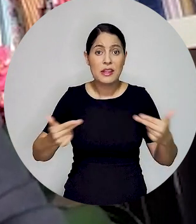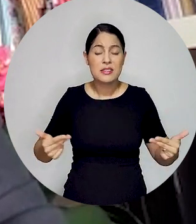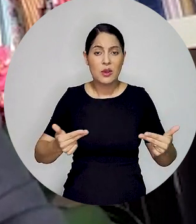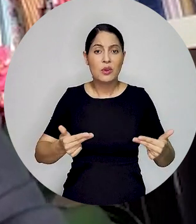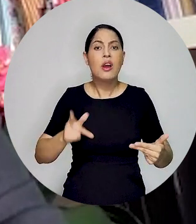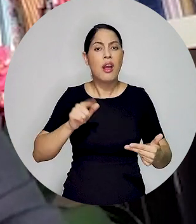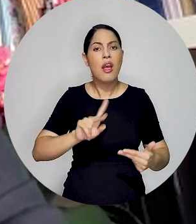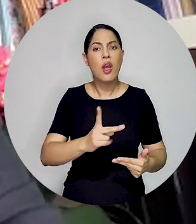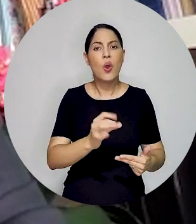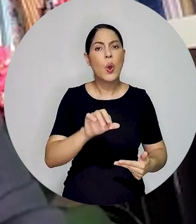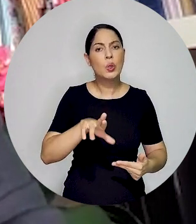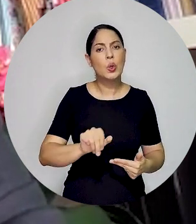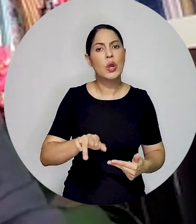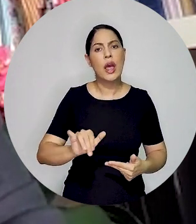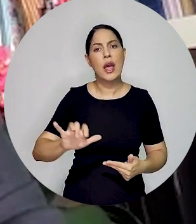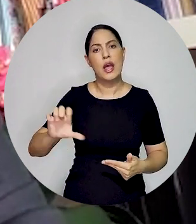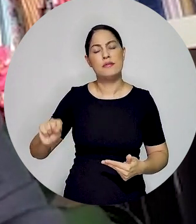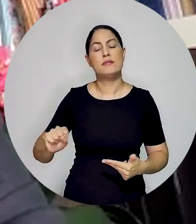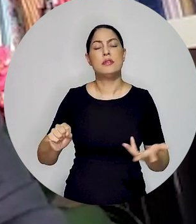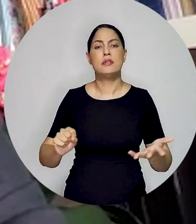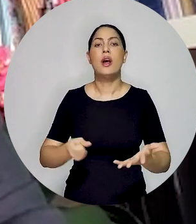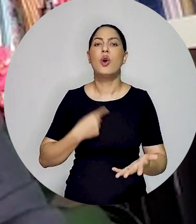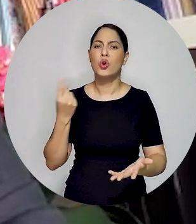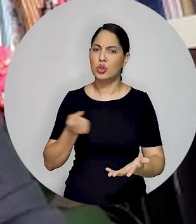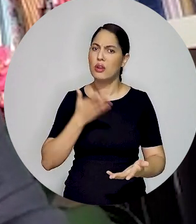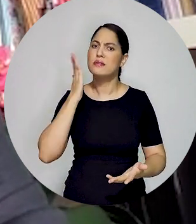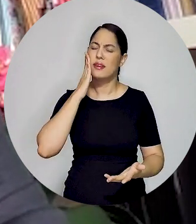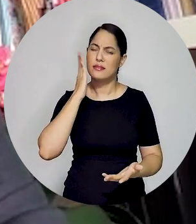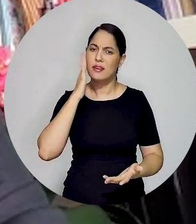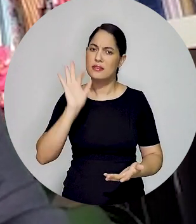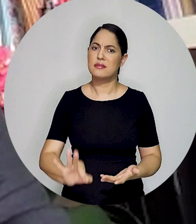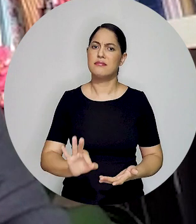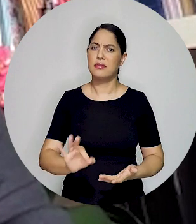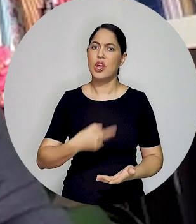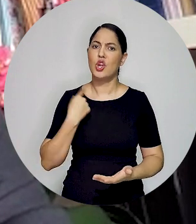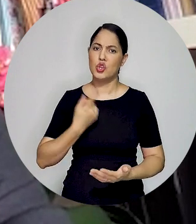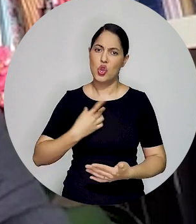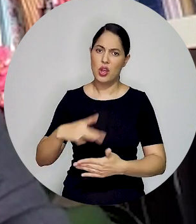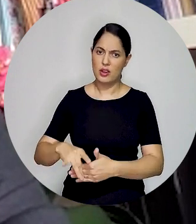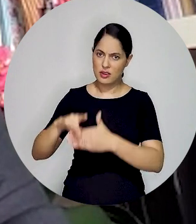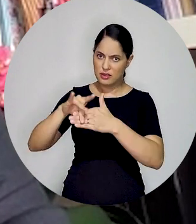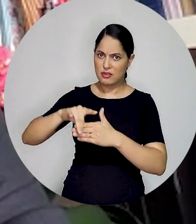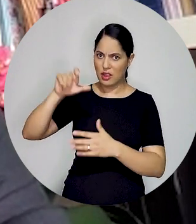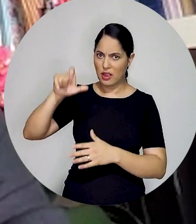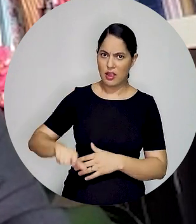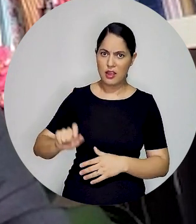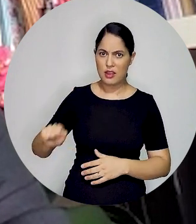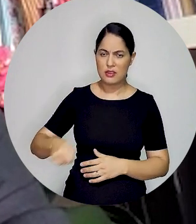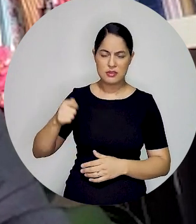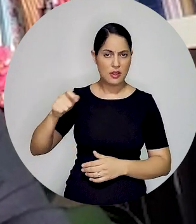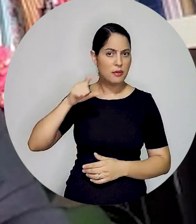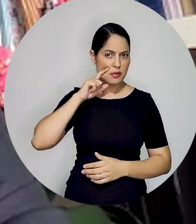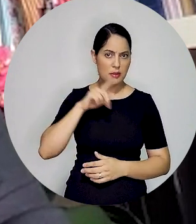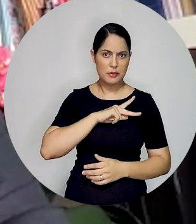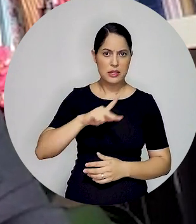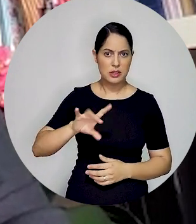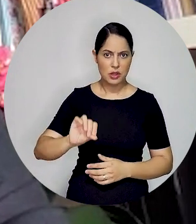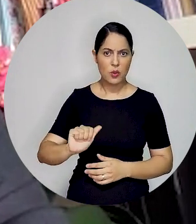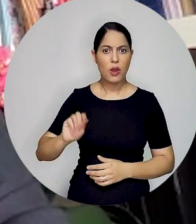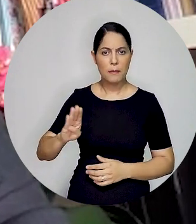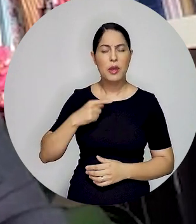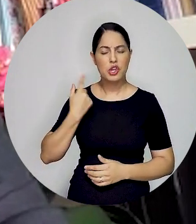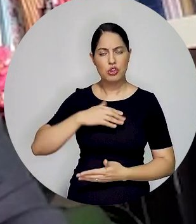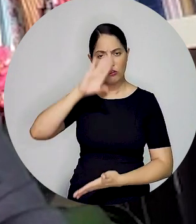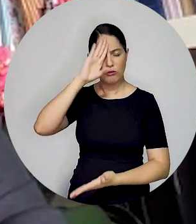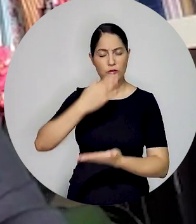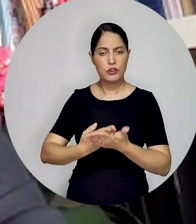honorários, também nessa temática de honorários de sucumbência, e nós vamos ter certeza que com a liderança, mais uma vez, repito, e a confiança que